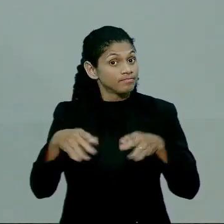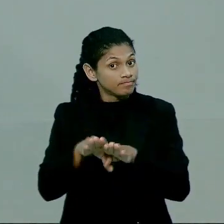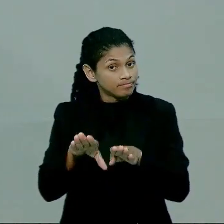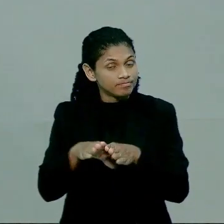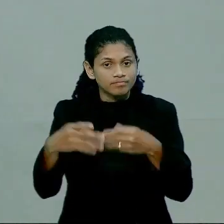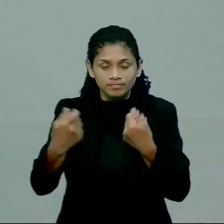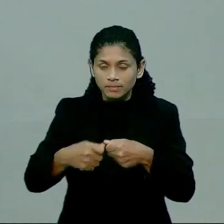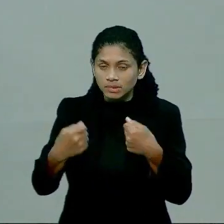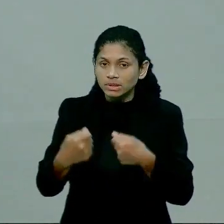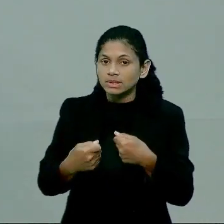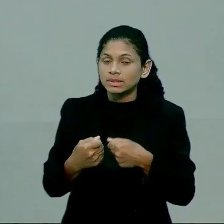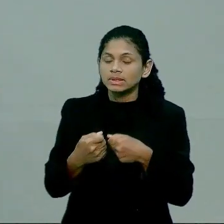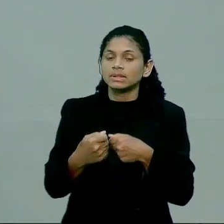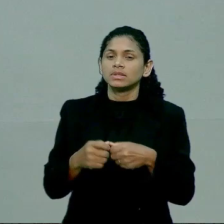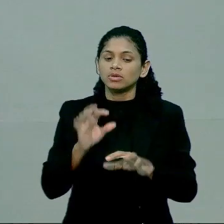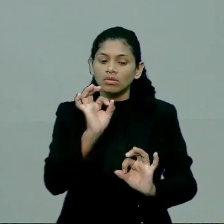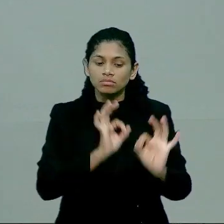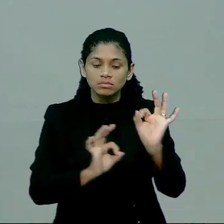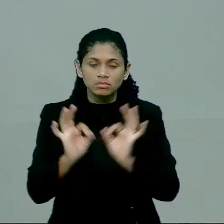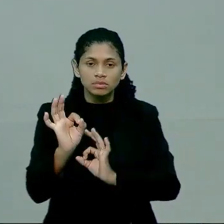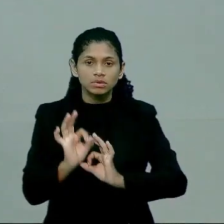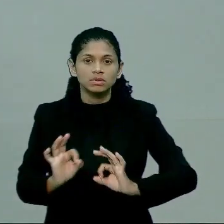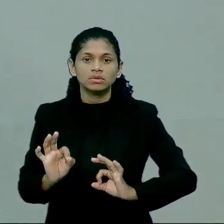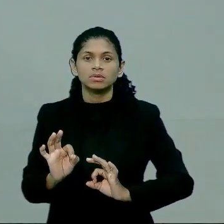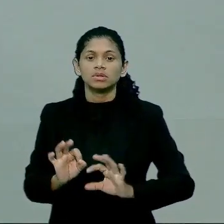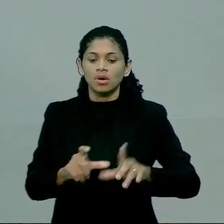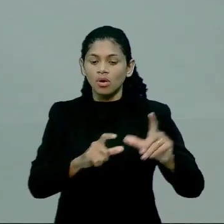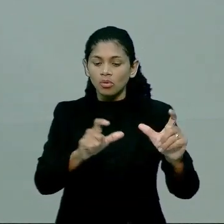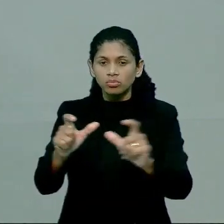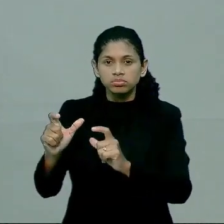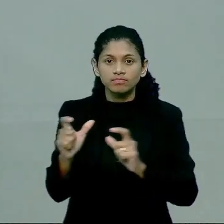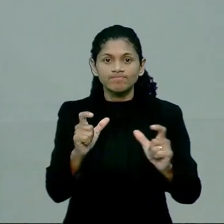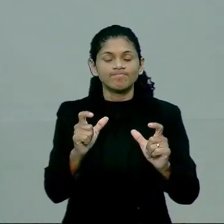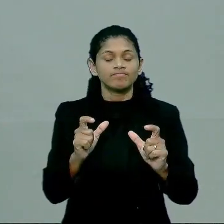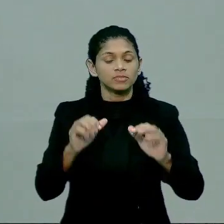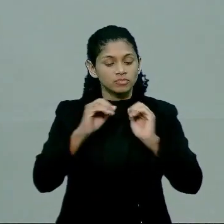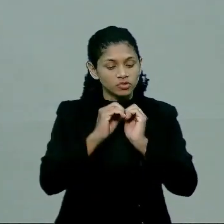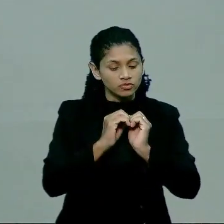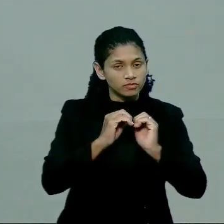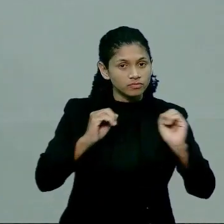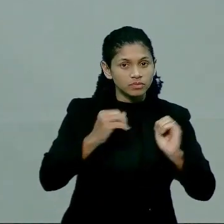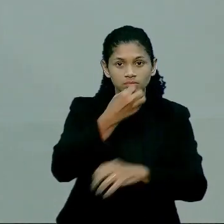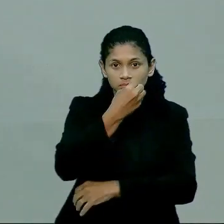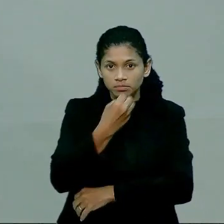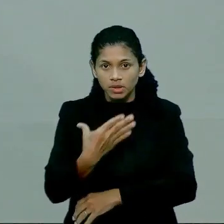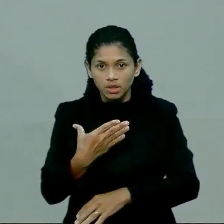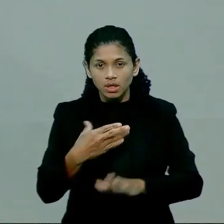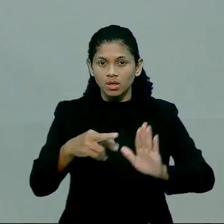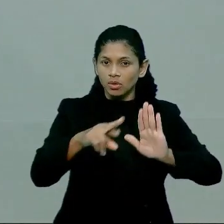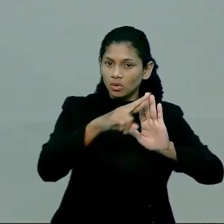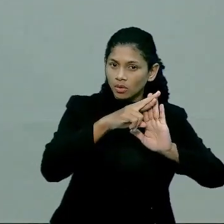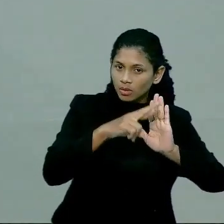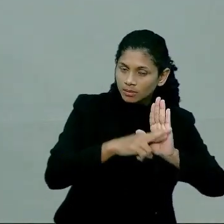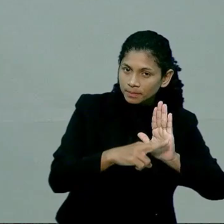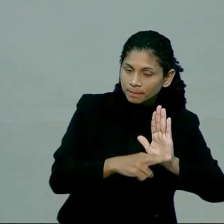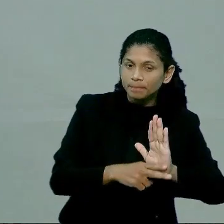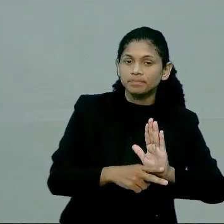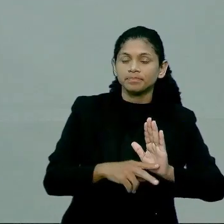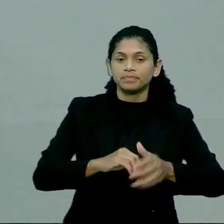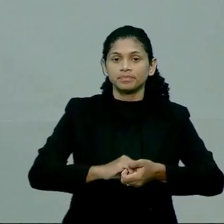para você está tranquilo relaxado então de vida bem seu cronogramas faça